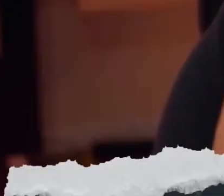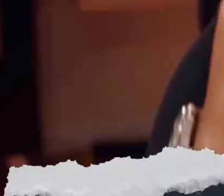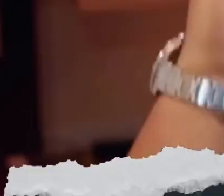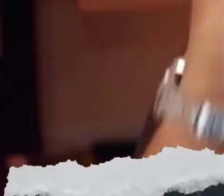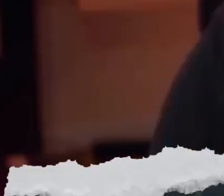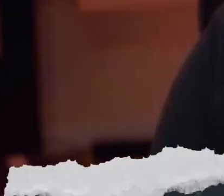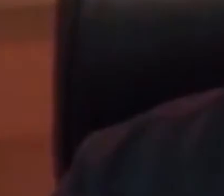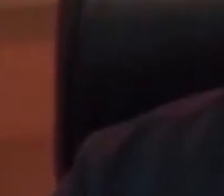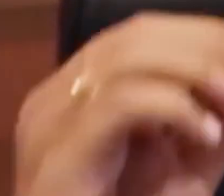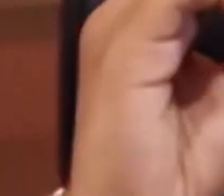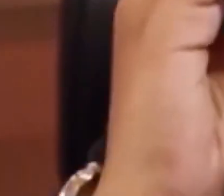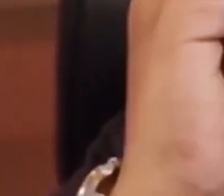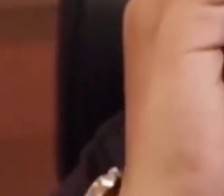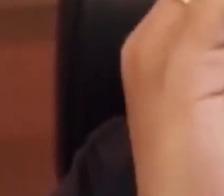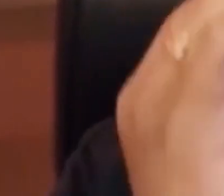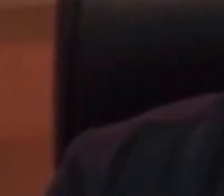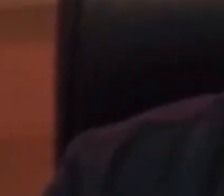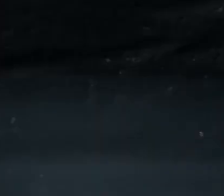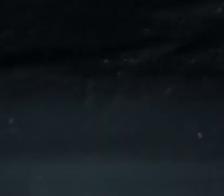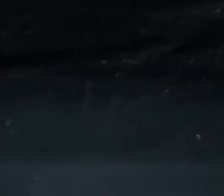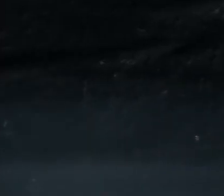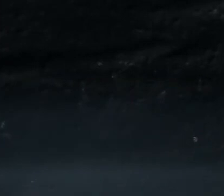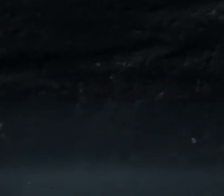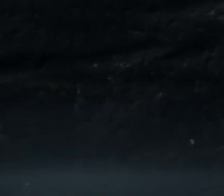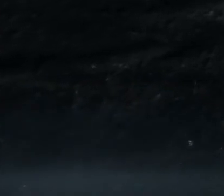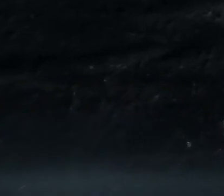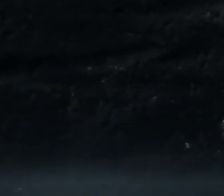Uma ideia não vale nada, uma ideia não vale nem um centavo.